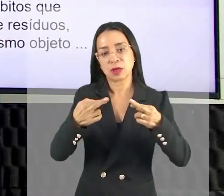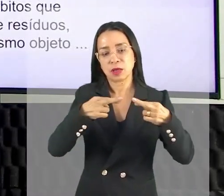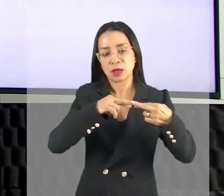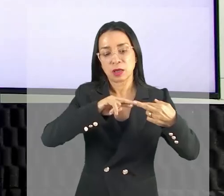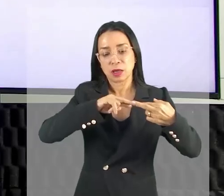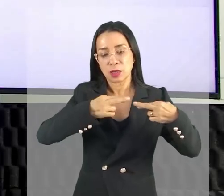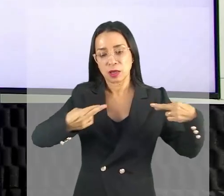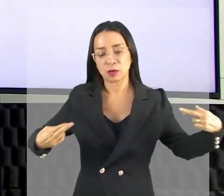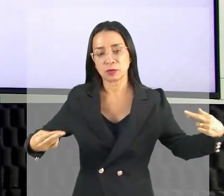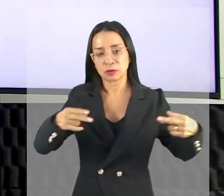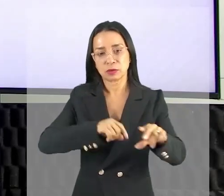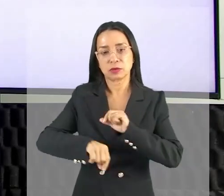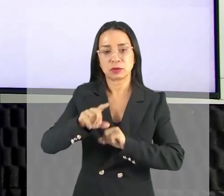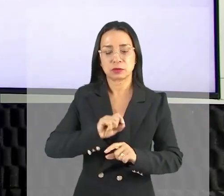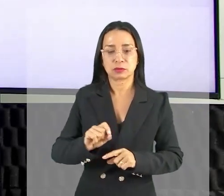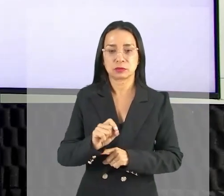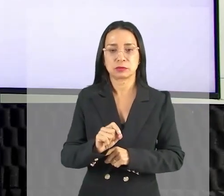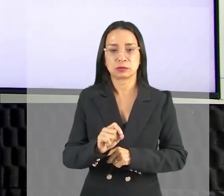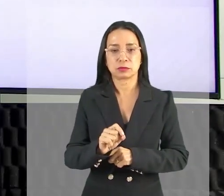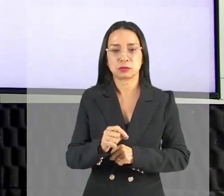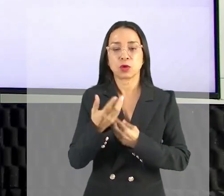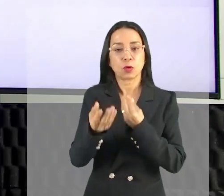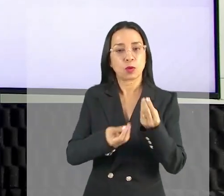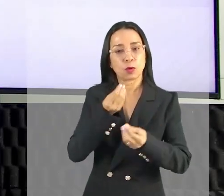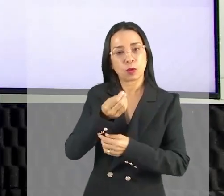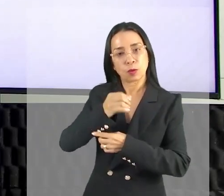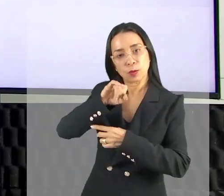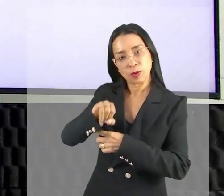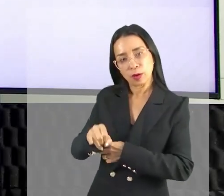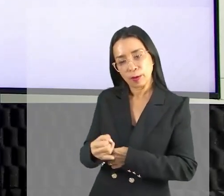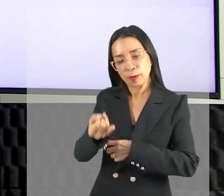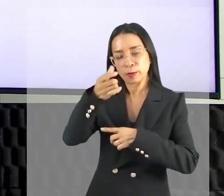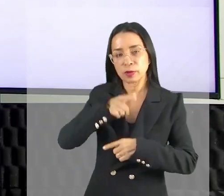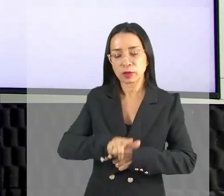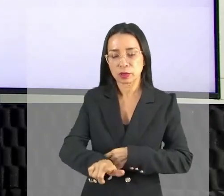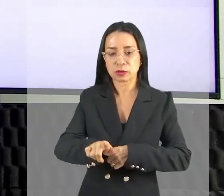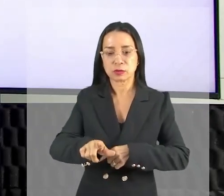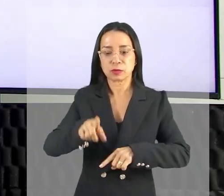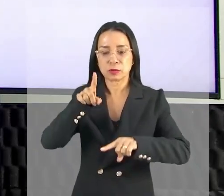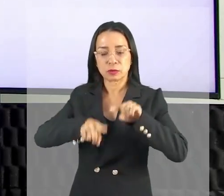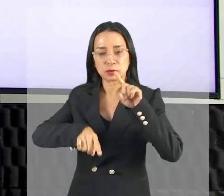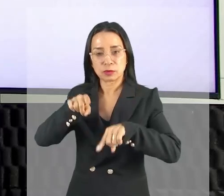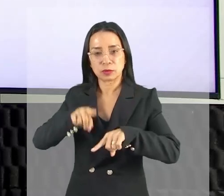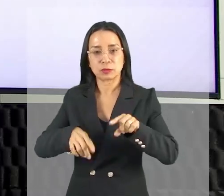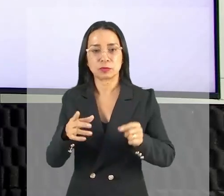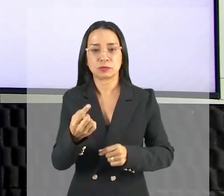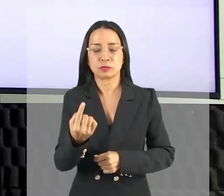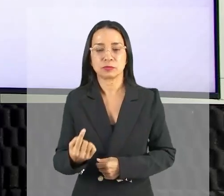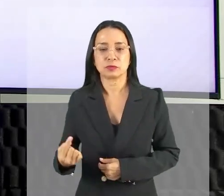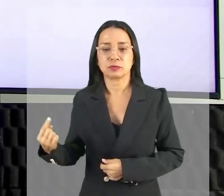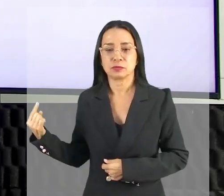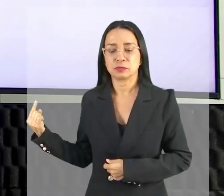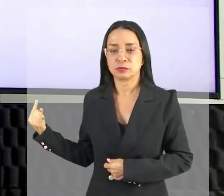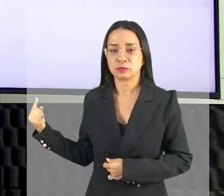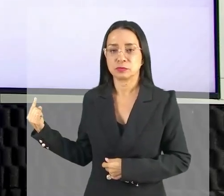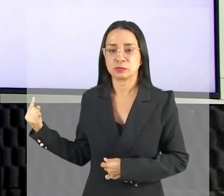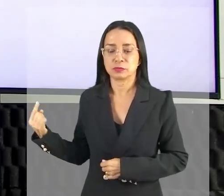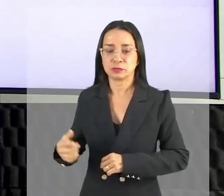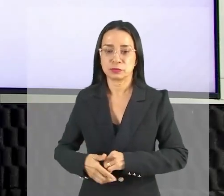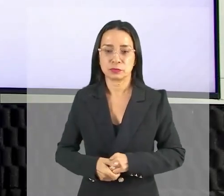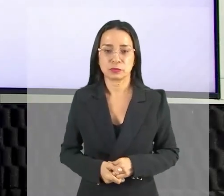reduzir, reutilizar, assim como reaproveitar os animais, os materiais, os animais não, gente, pelo amor de Deus,